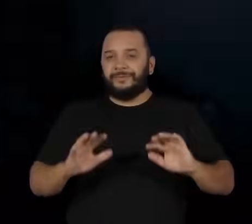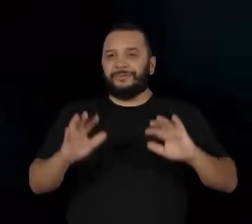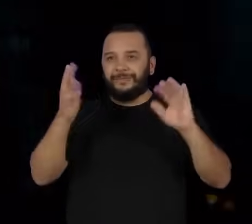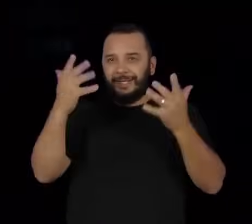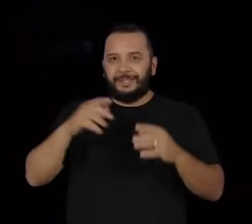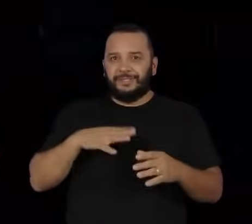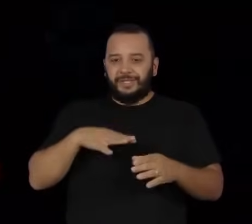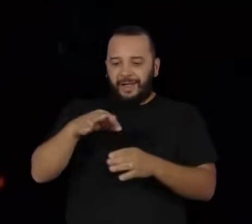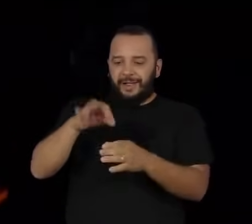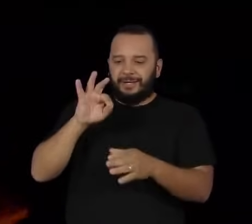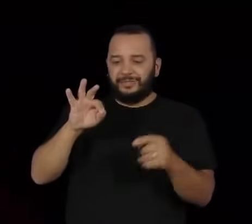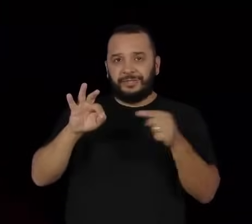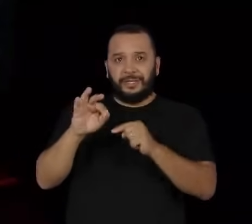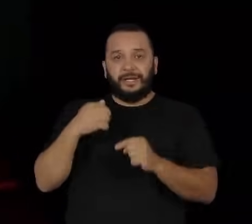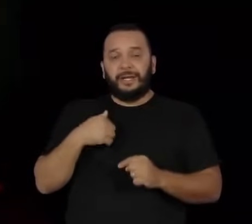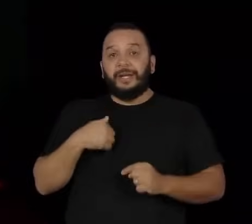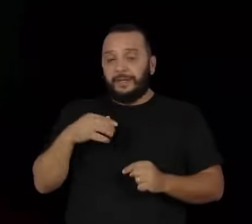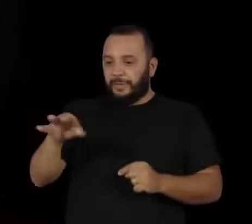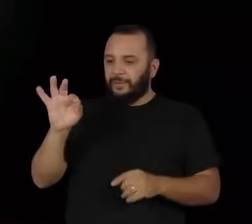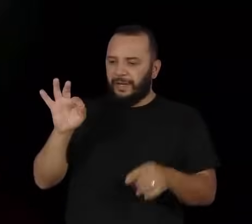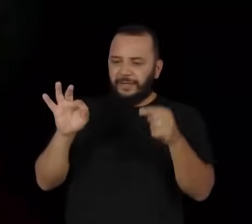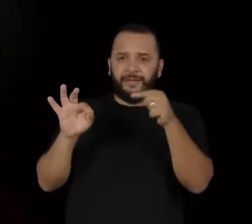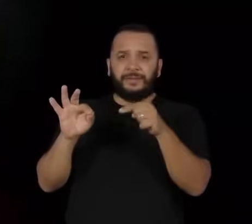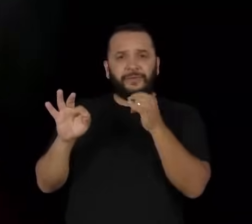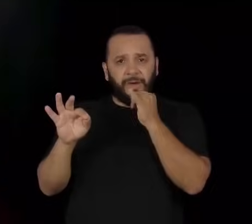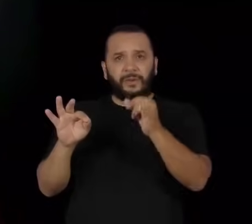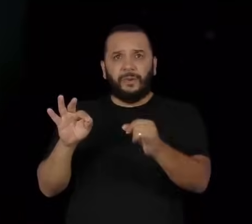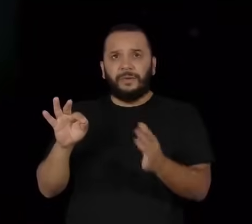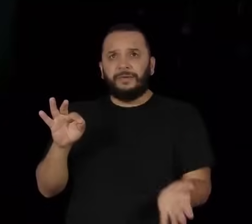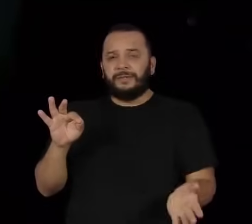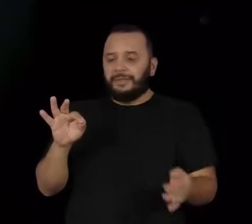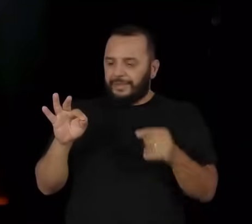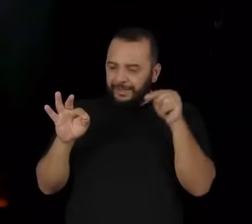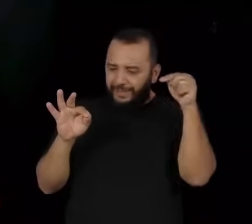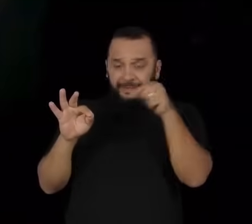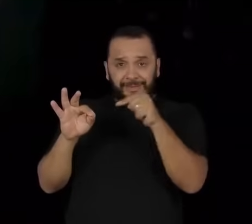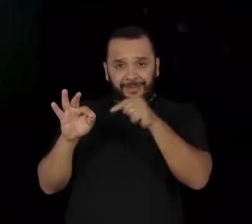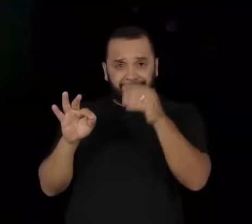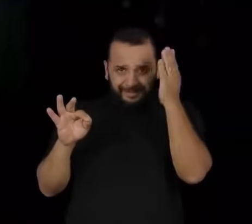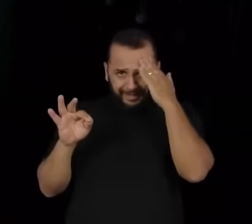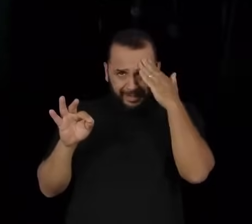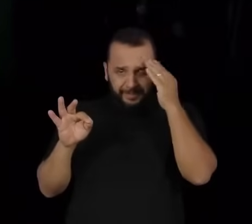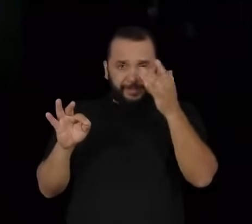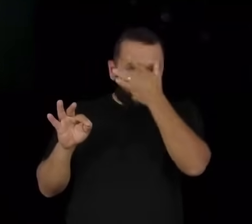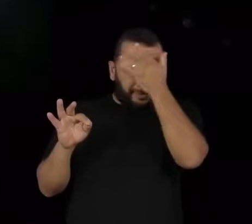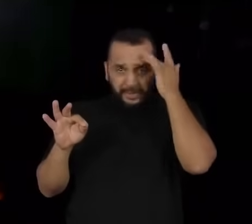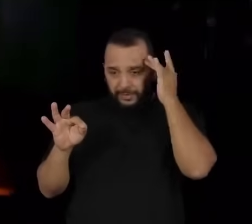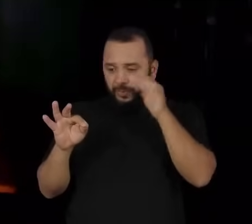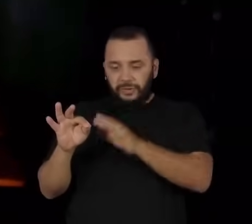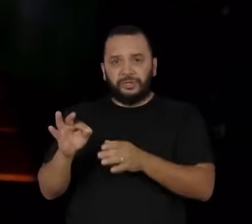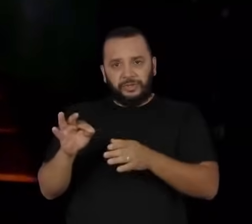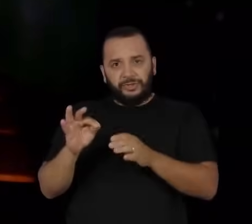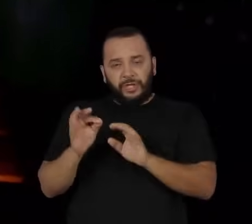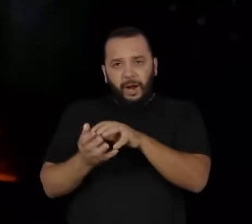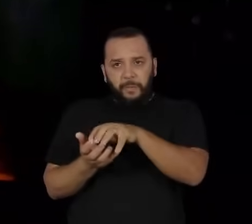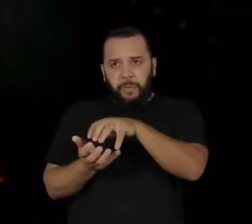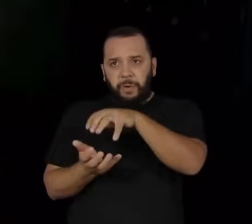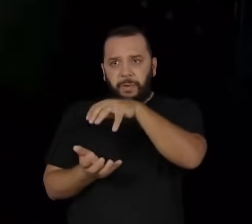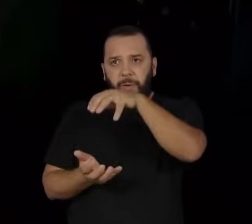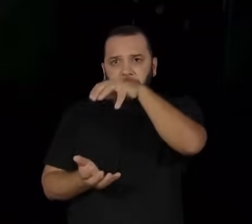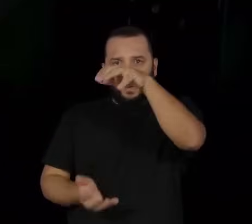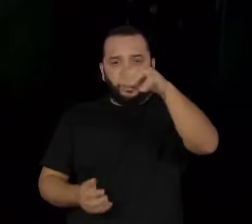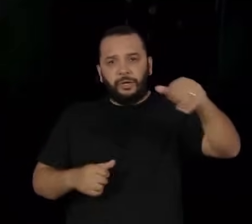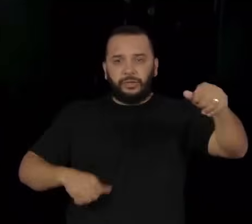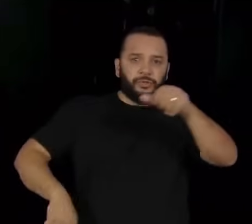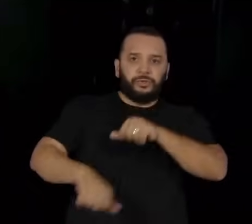tinha a latinha lá. Aí ele pegou o lacre e falou assim para ele: esse lacre aí, você sabia que as pessoas ajuntam para poder trocar